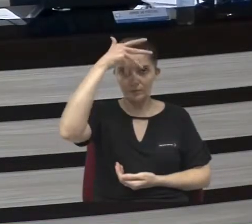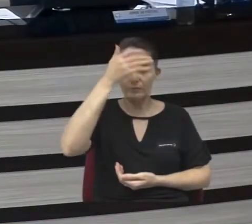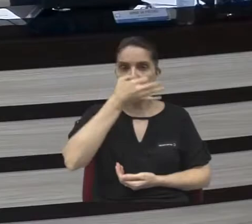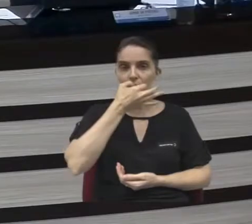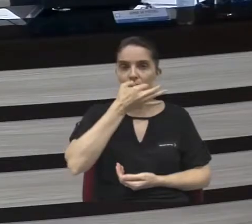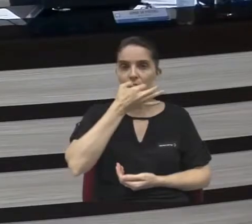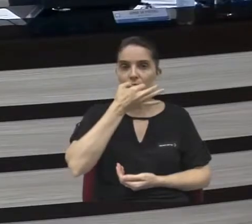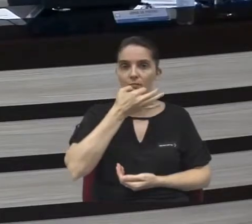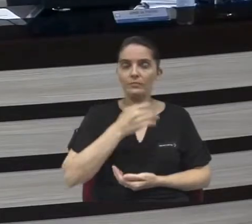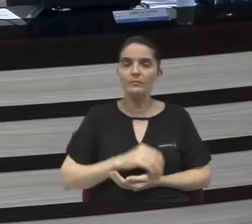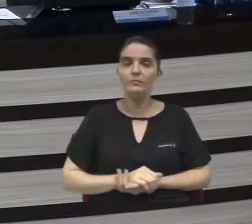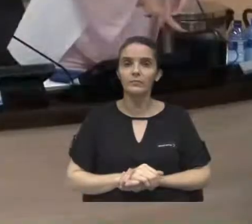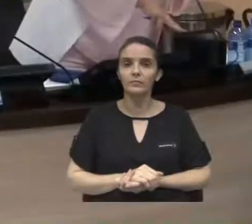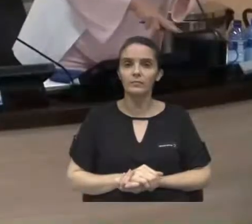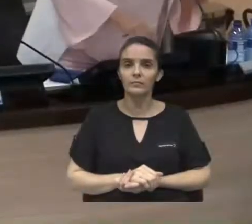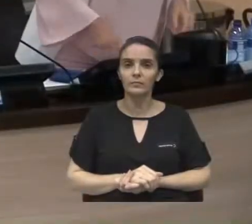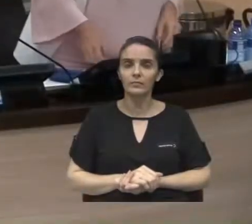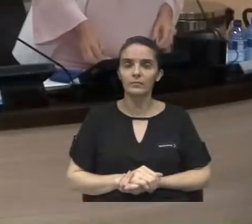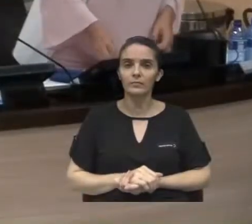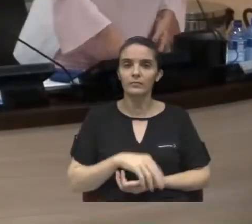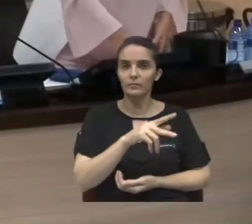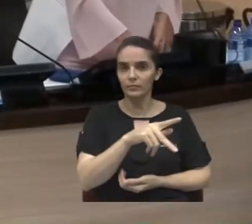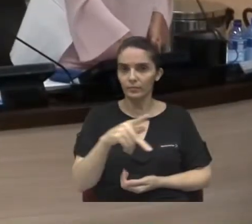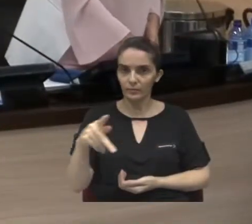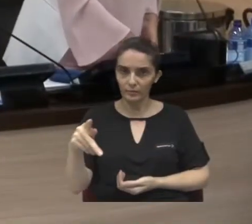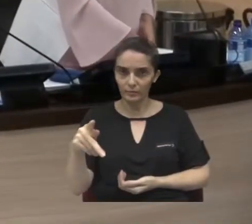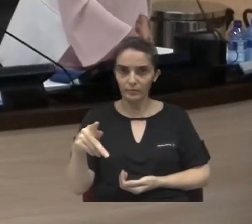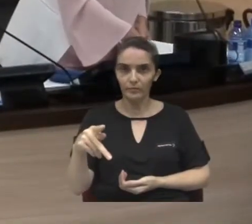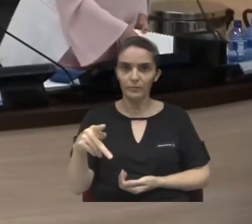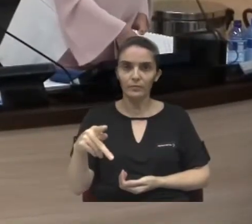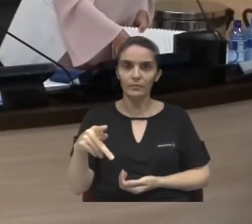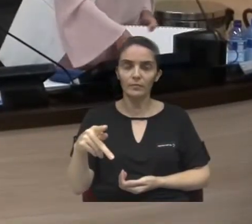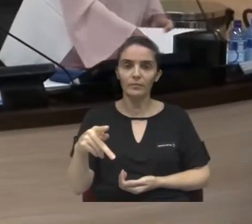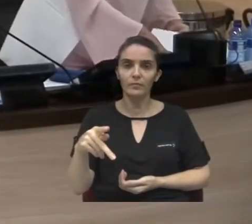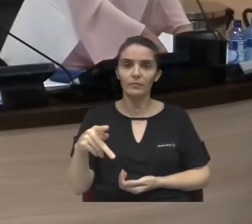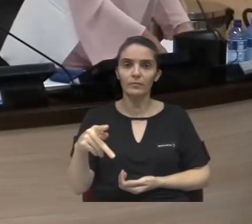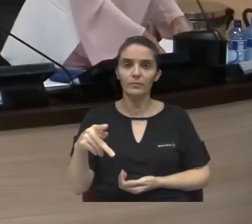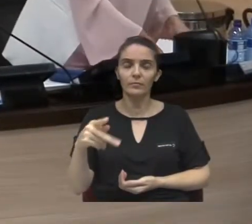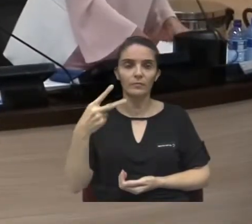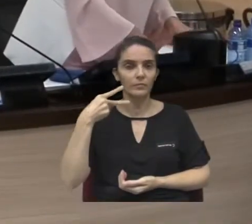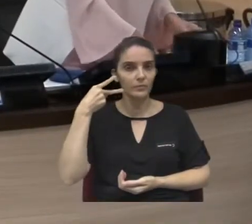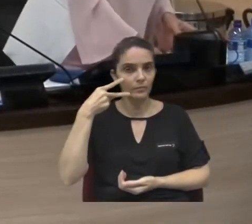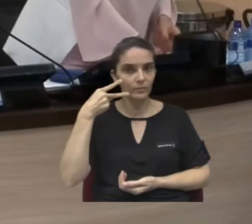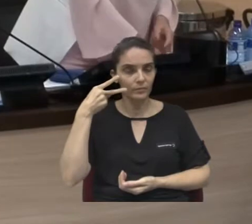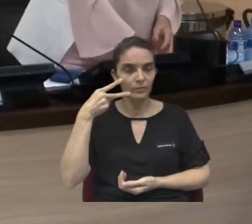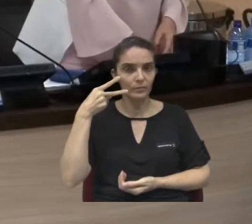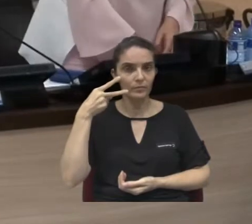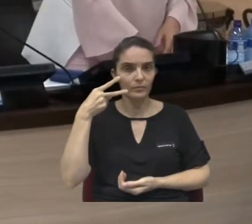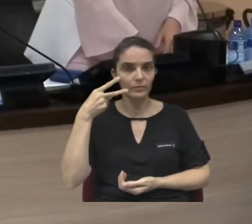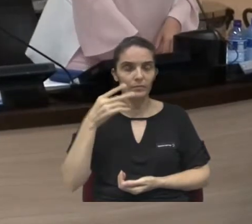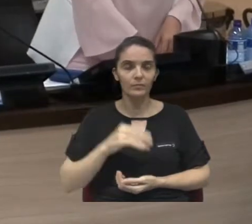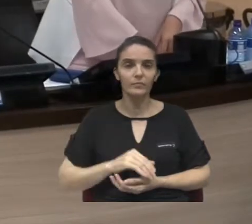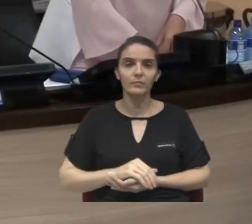da vereadora Érica. Senhor presidente, nobres pares,